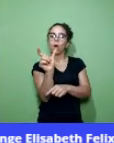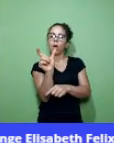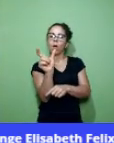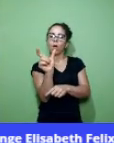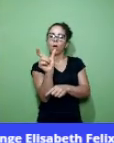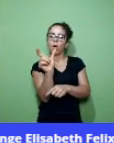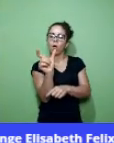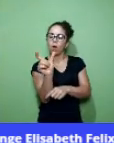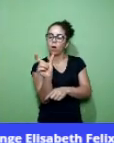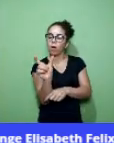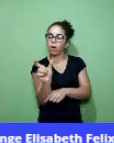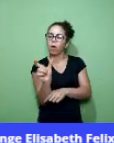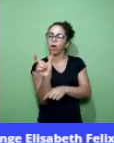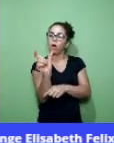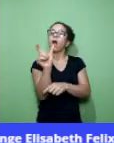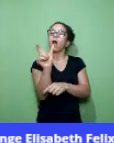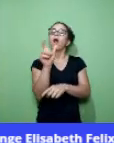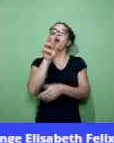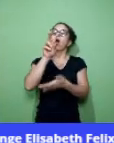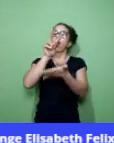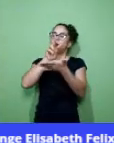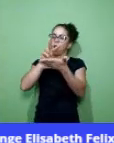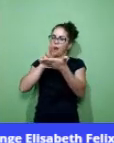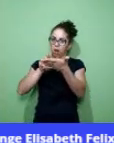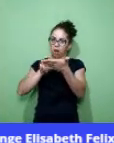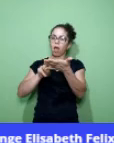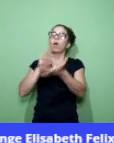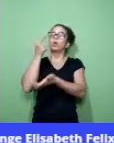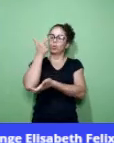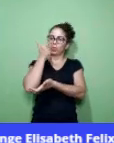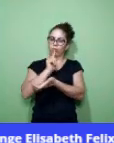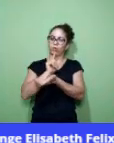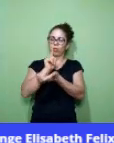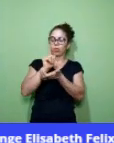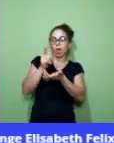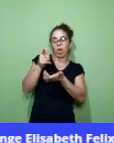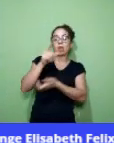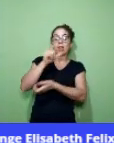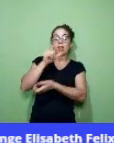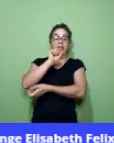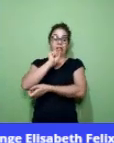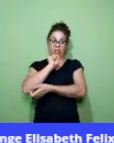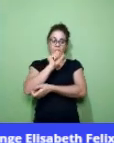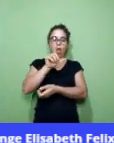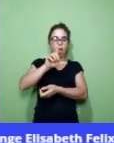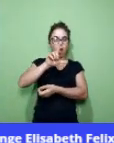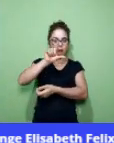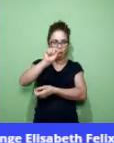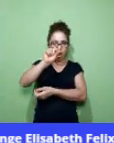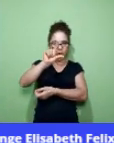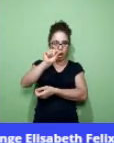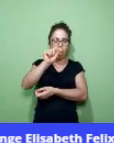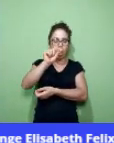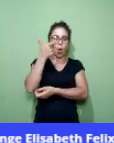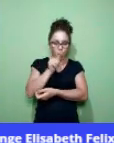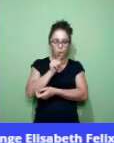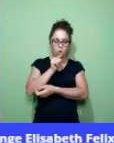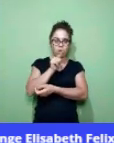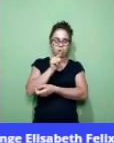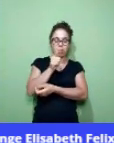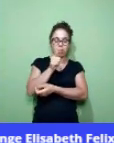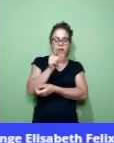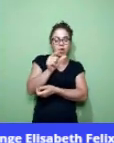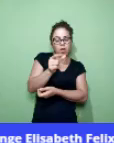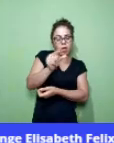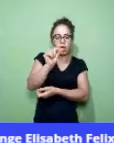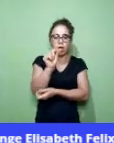também, que a gente pode fazer. Esse aluno pode trabalhar, se ele tiver a pinção, né, a pinça,